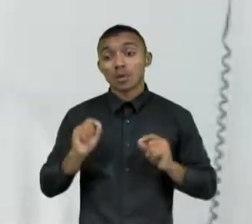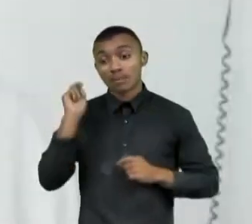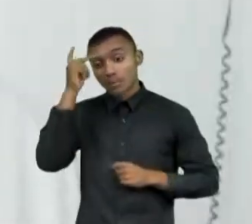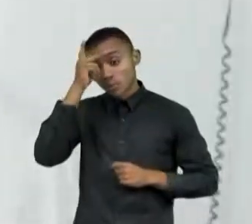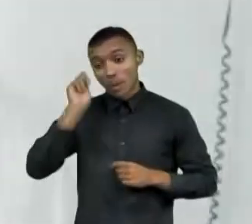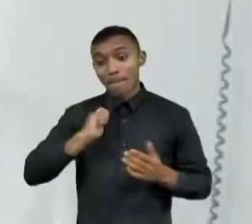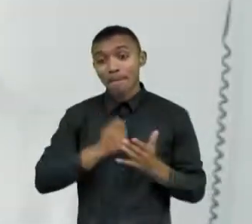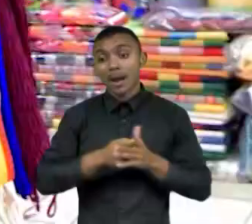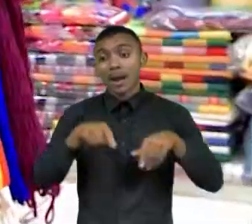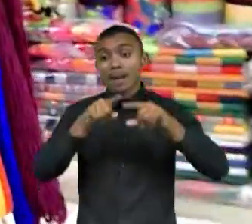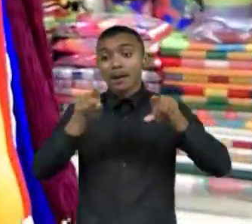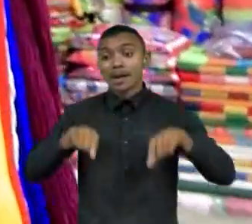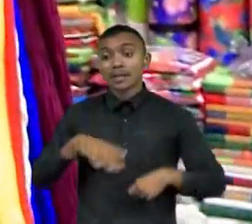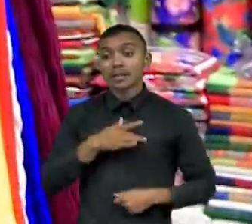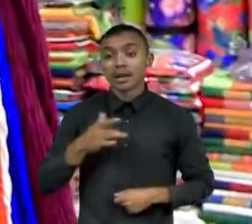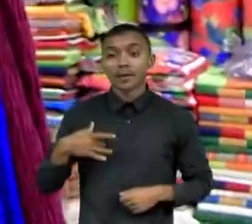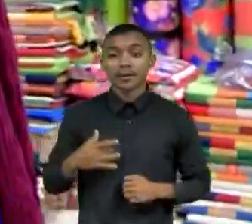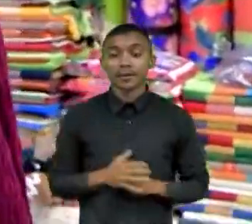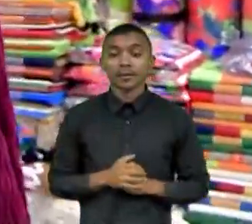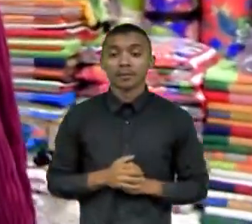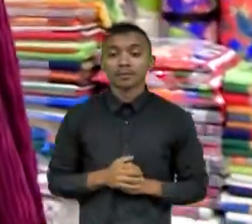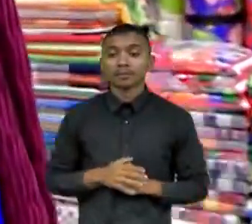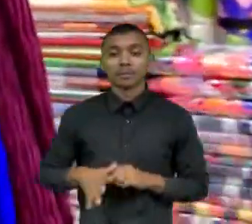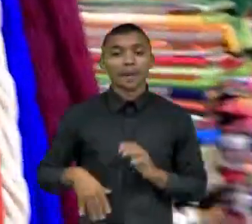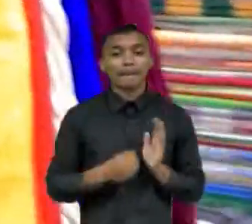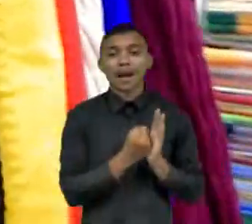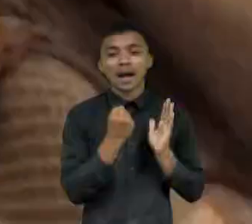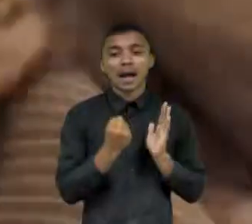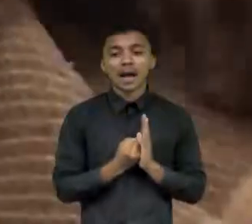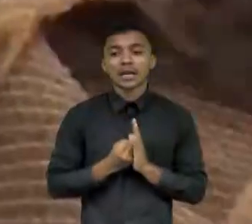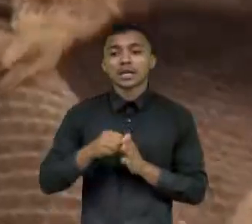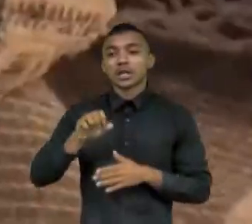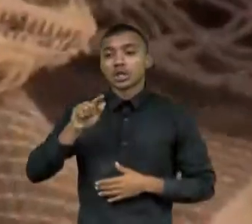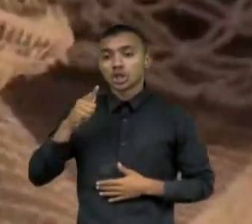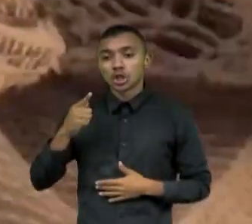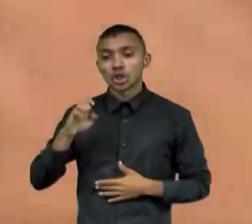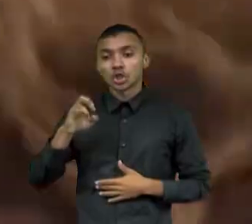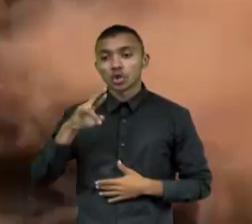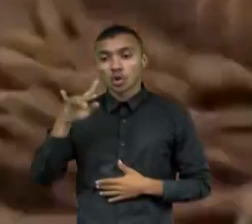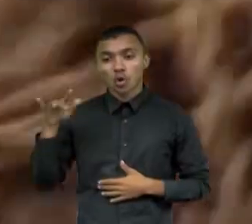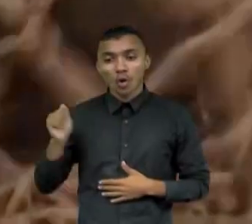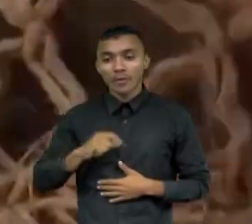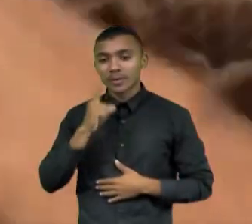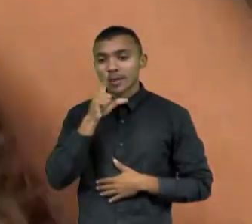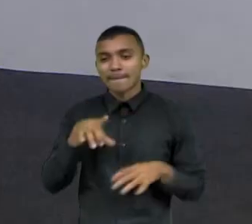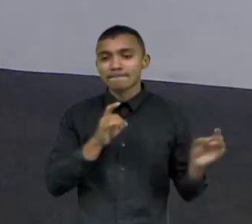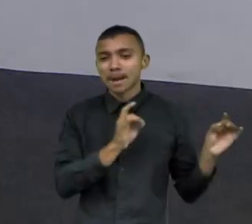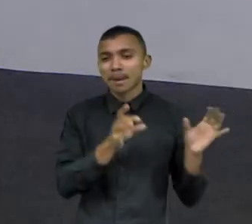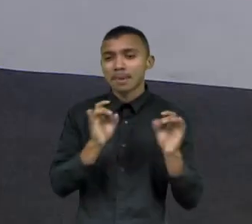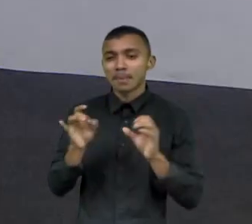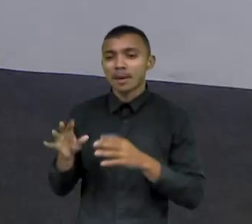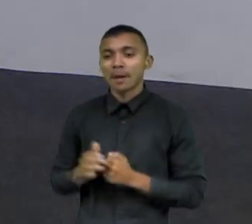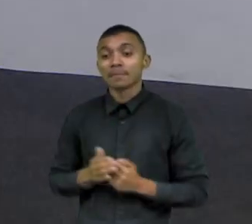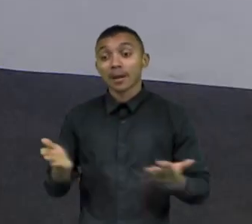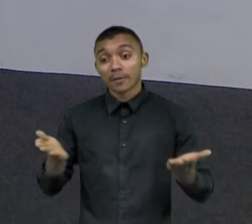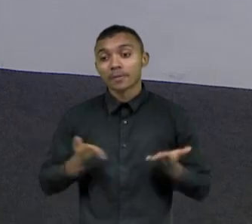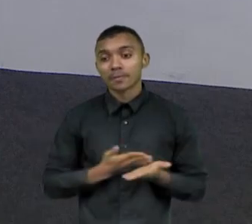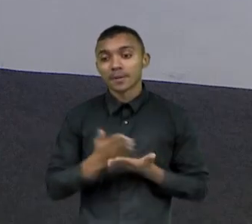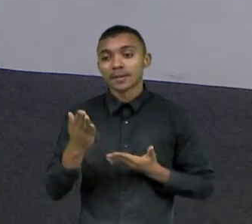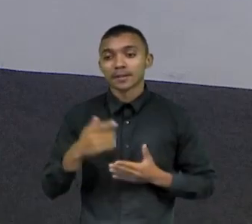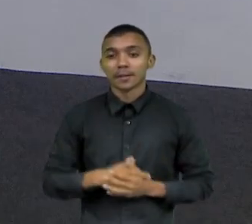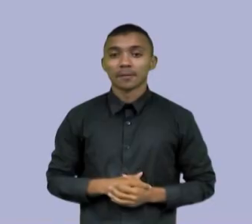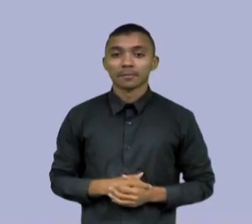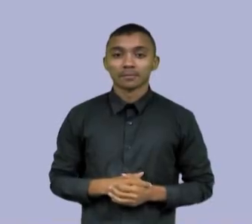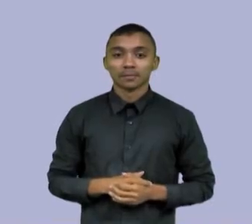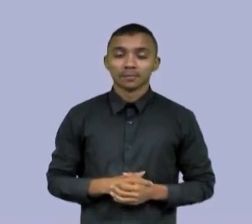de saúde. Registro de indicação geográfica ajuda a expandir negócios regionais. Agora no Jornal